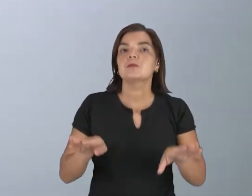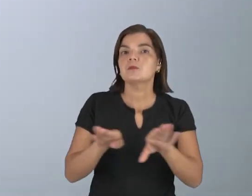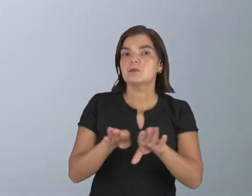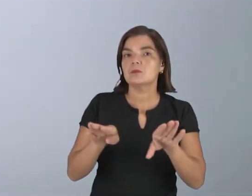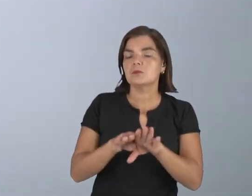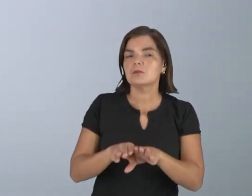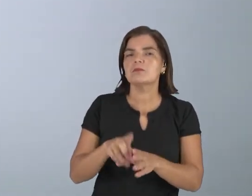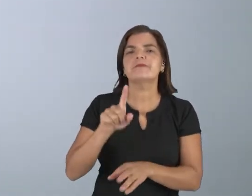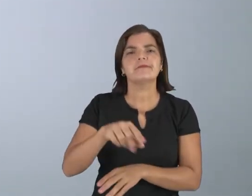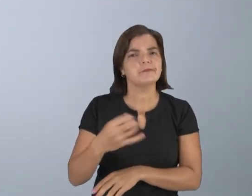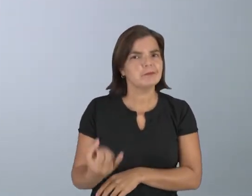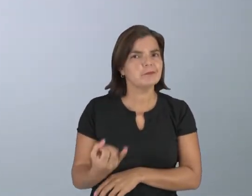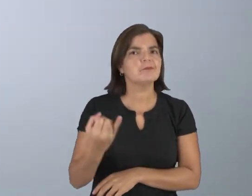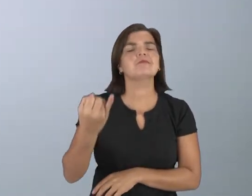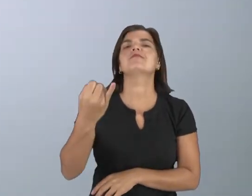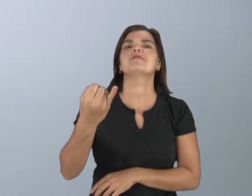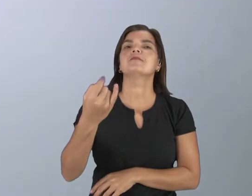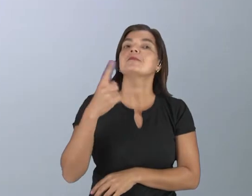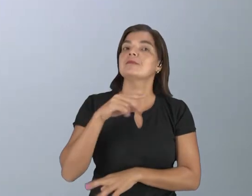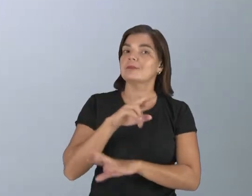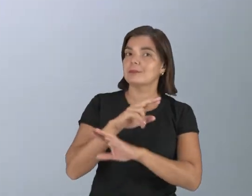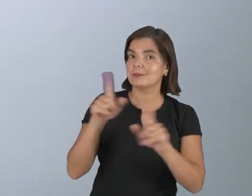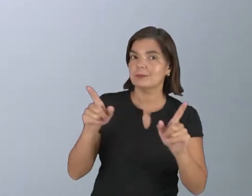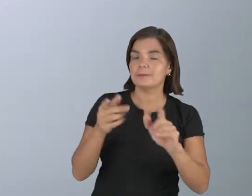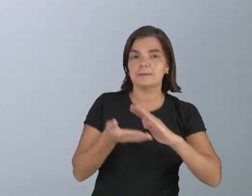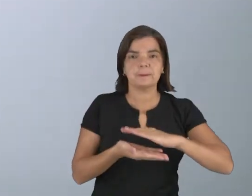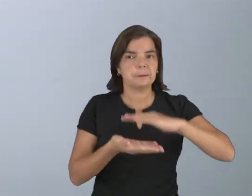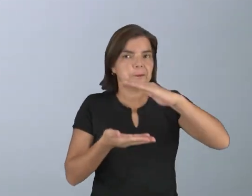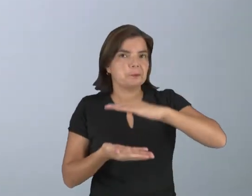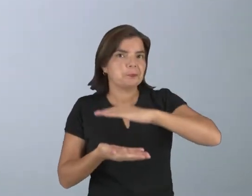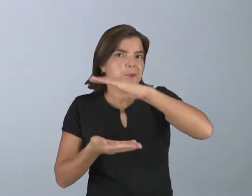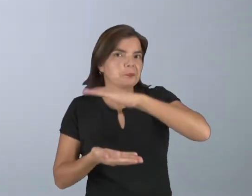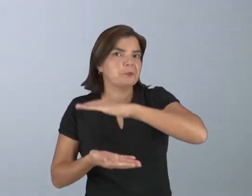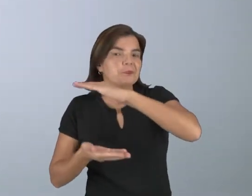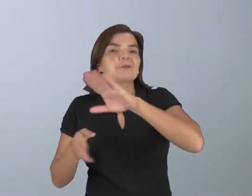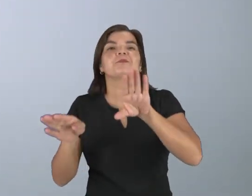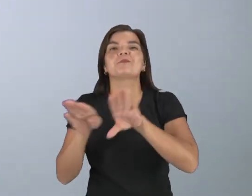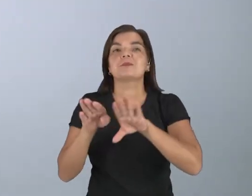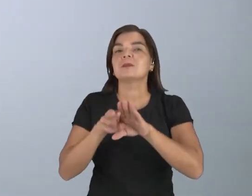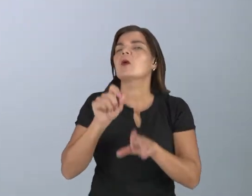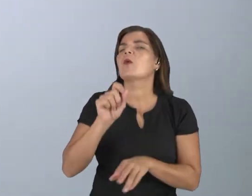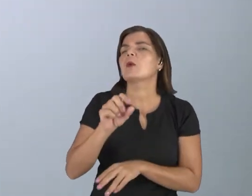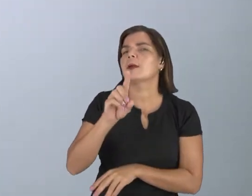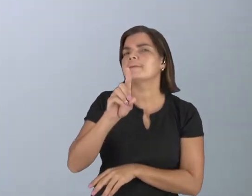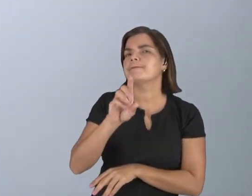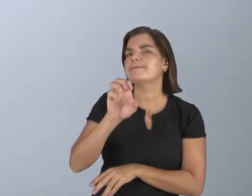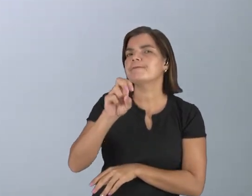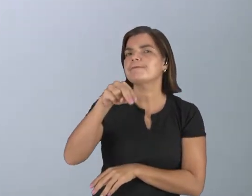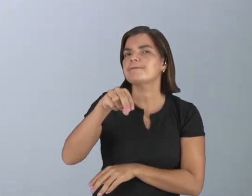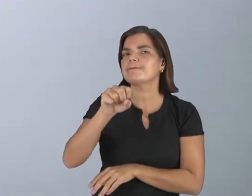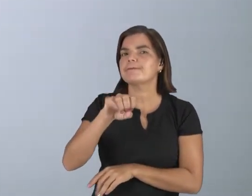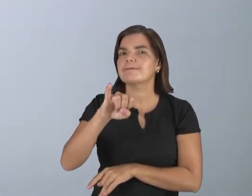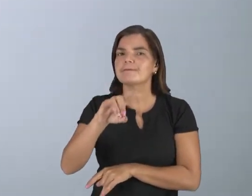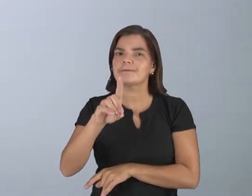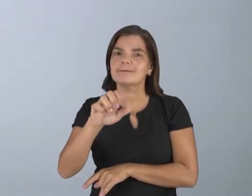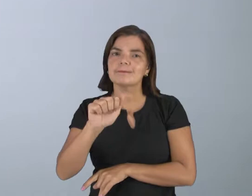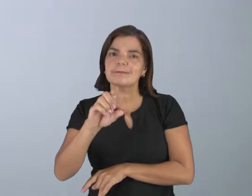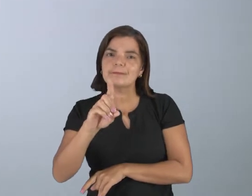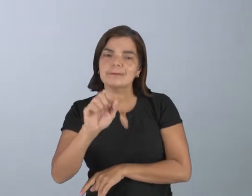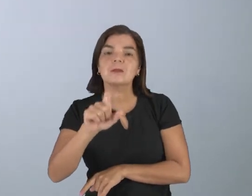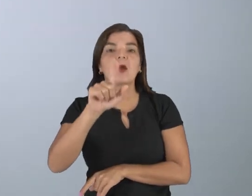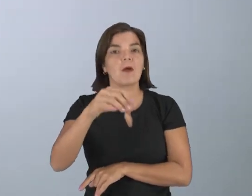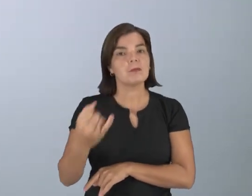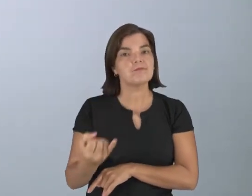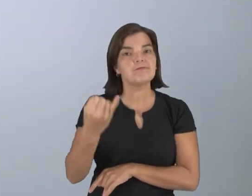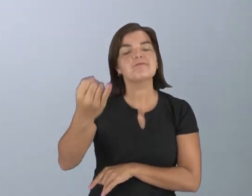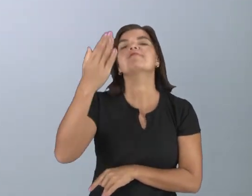Agora, uma coisa que é bem importante, que diferentemente do formato não vai interferir, é a densidade. A densidade é muito importante para a